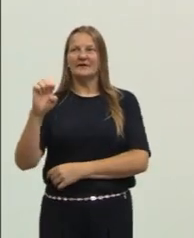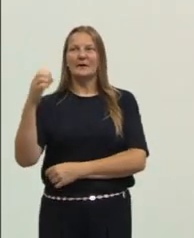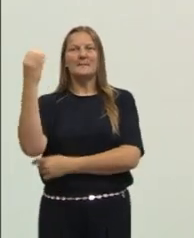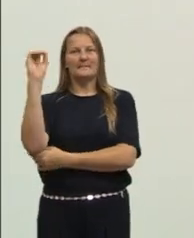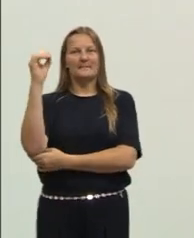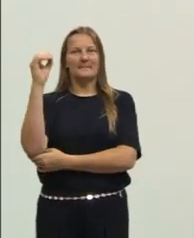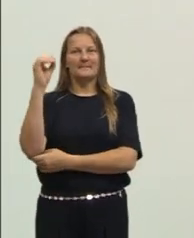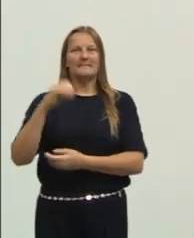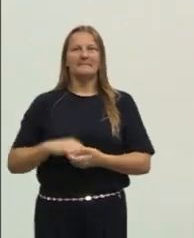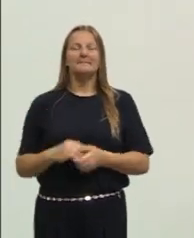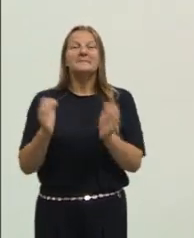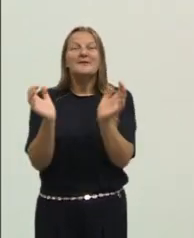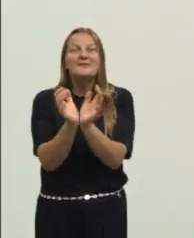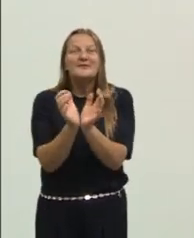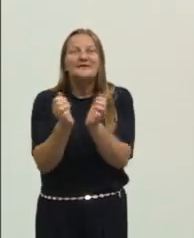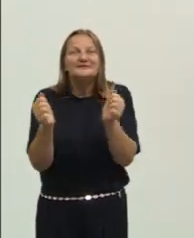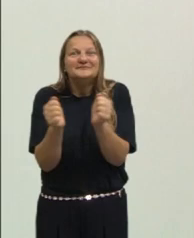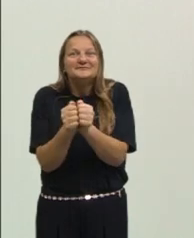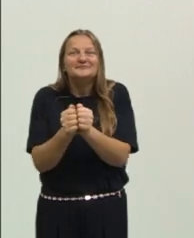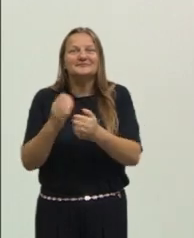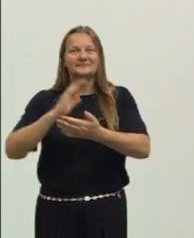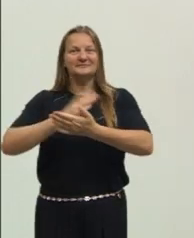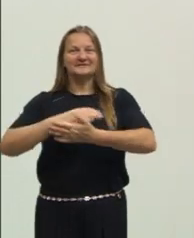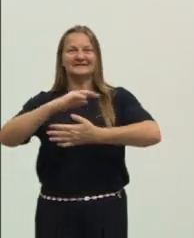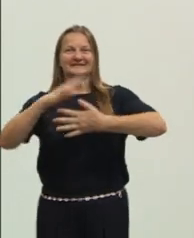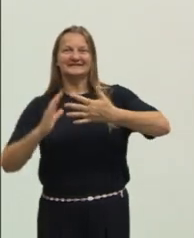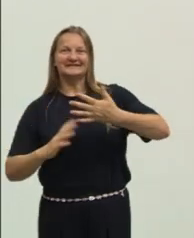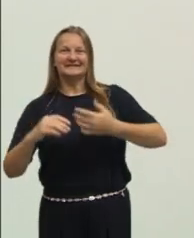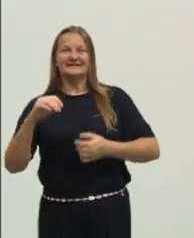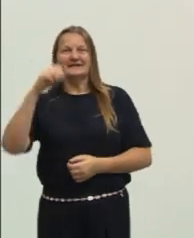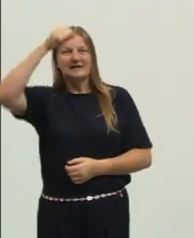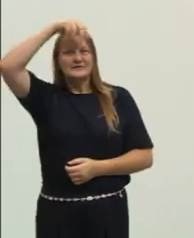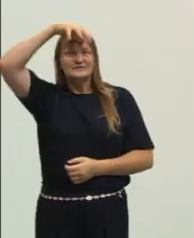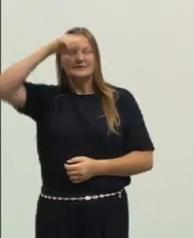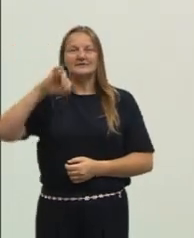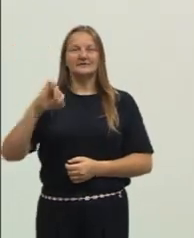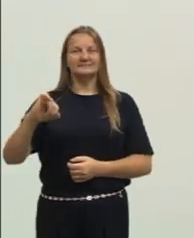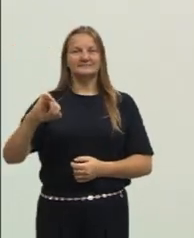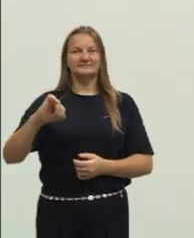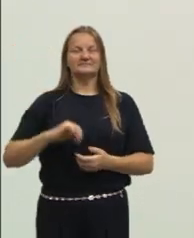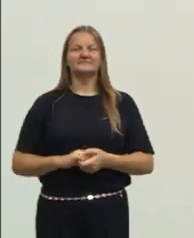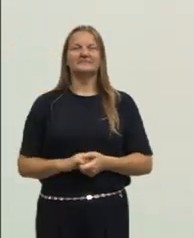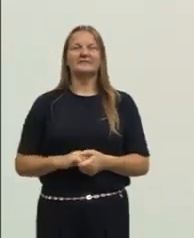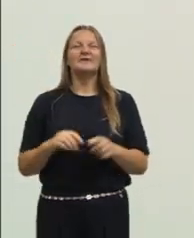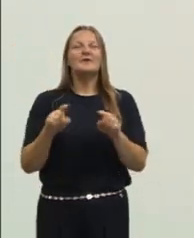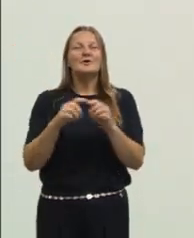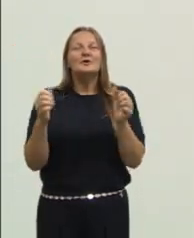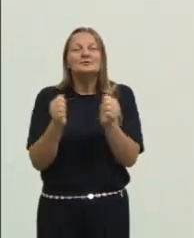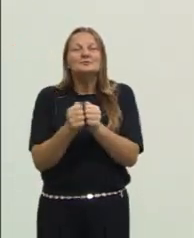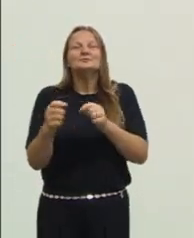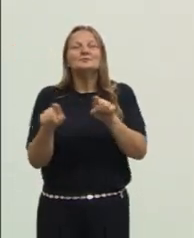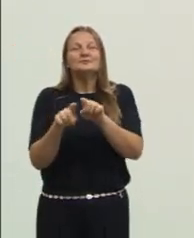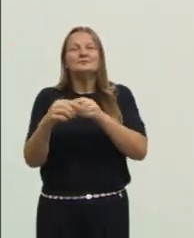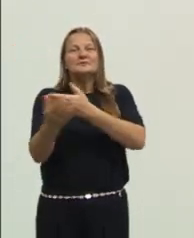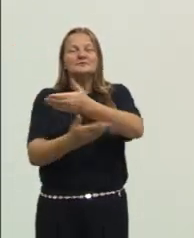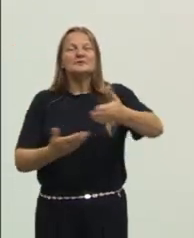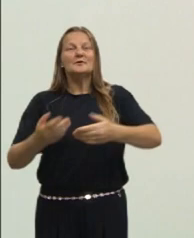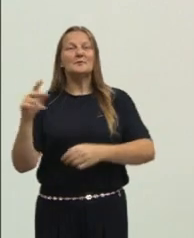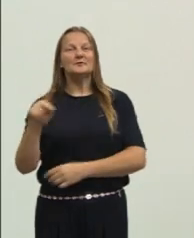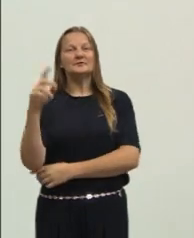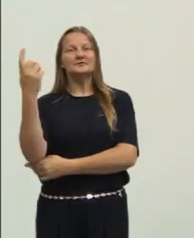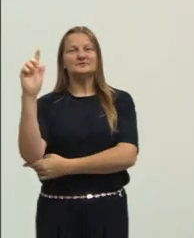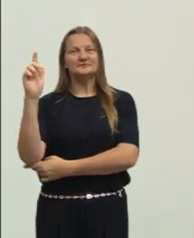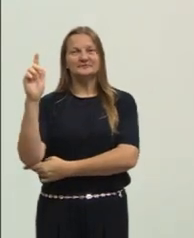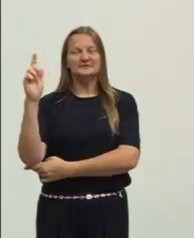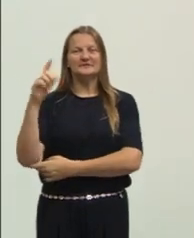na companhia das nossas intérpretes a Suzana e a Lucinéia e conosco está também o professor de geografia do